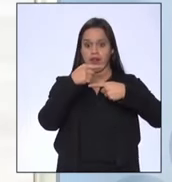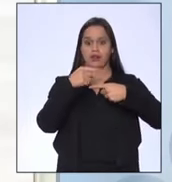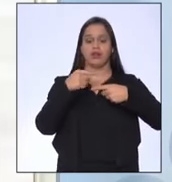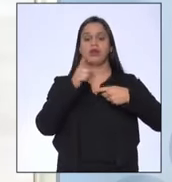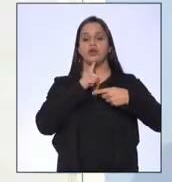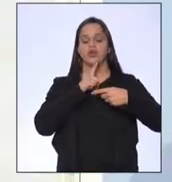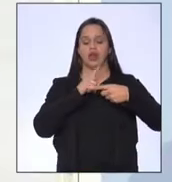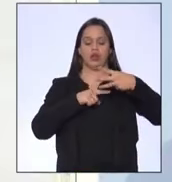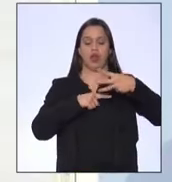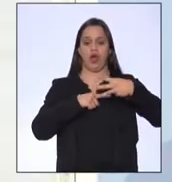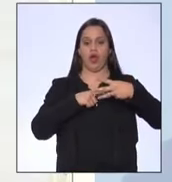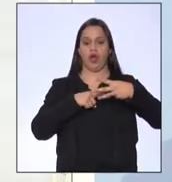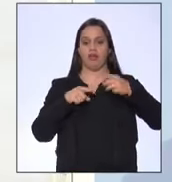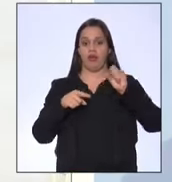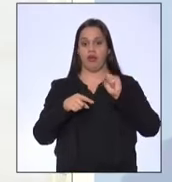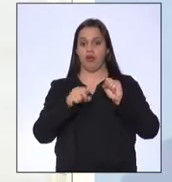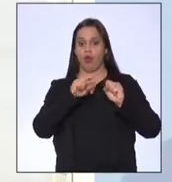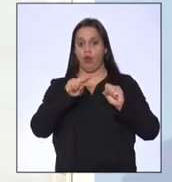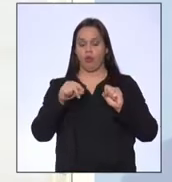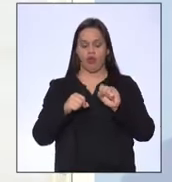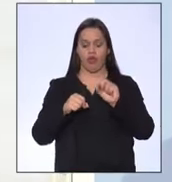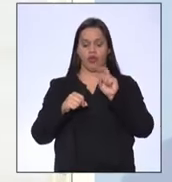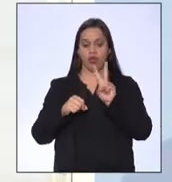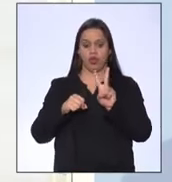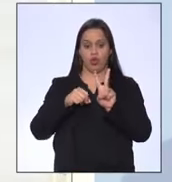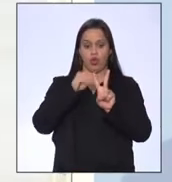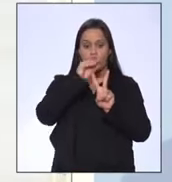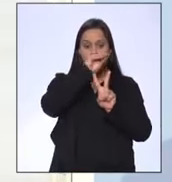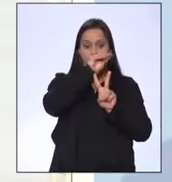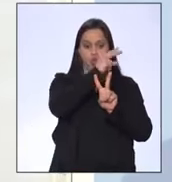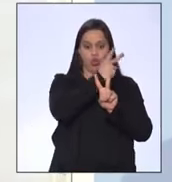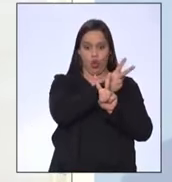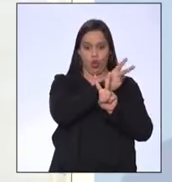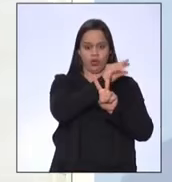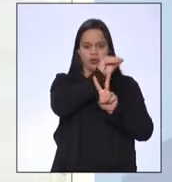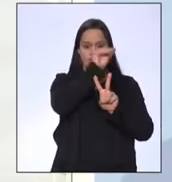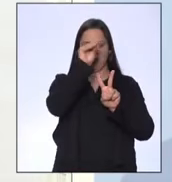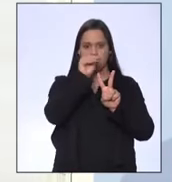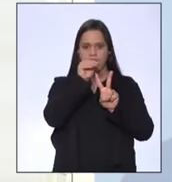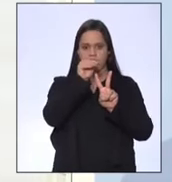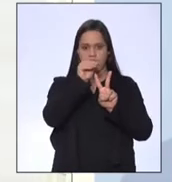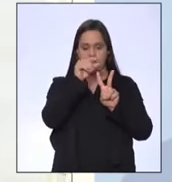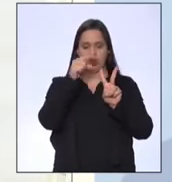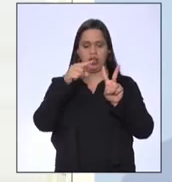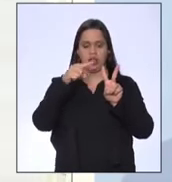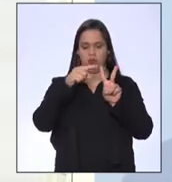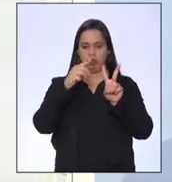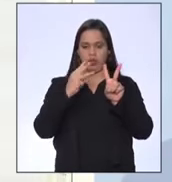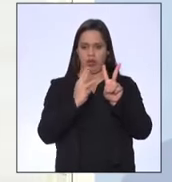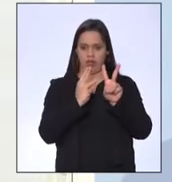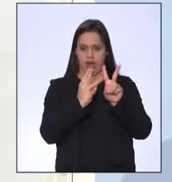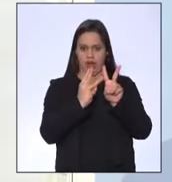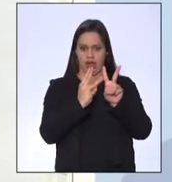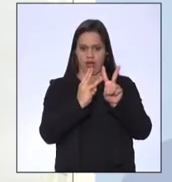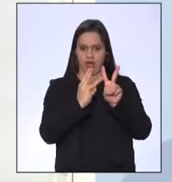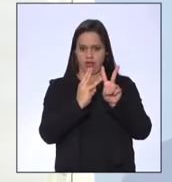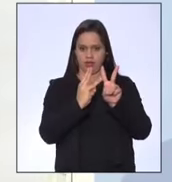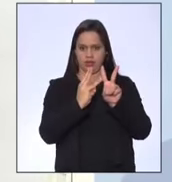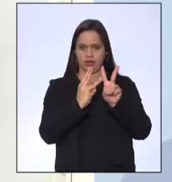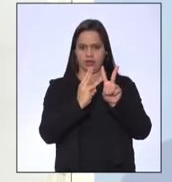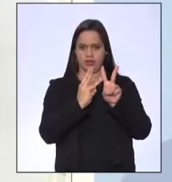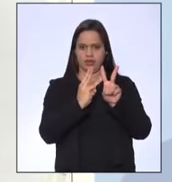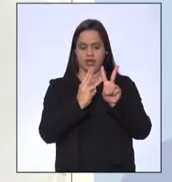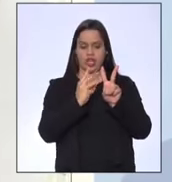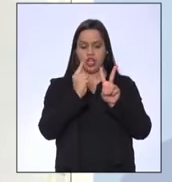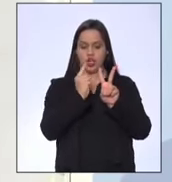raiz. Olha o 2, ele vai para o índice, certo? E o 3, ele vem aqui, que é o nosso radicando, e 1,